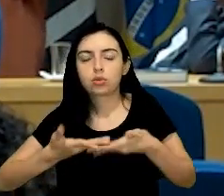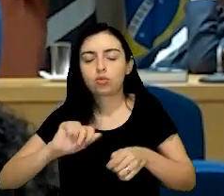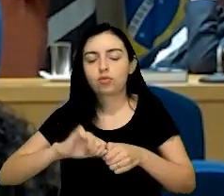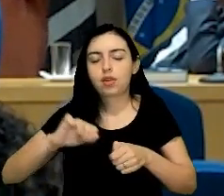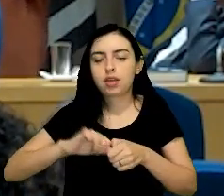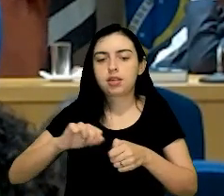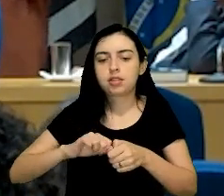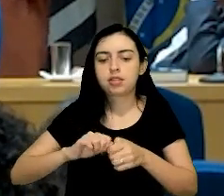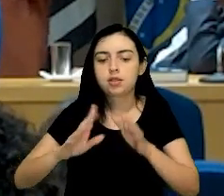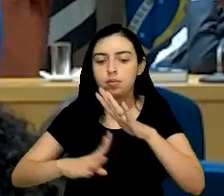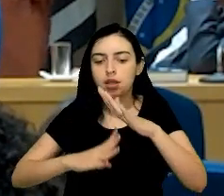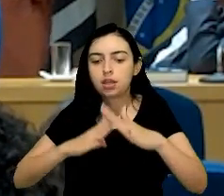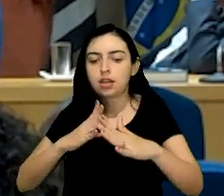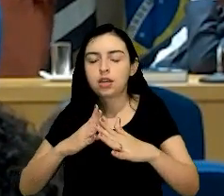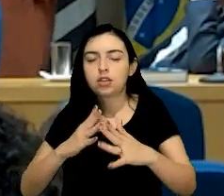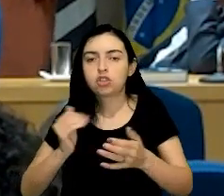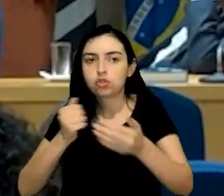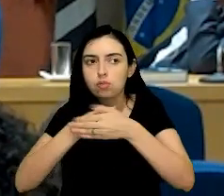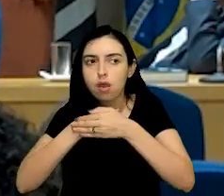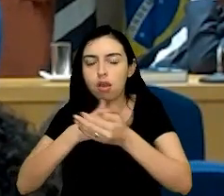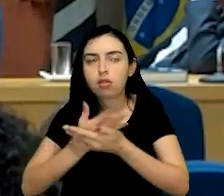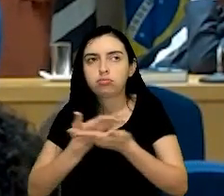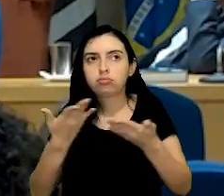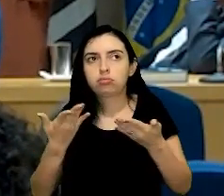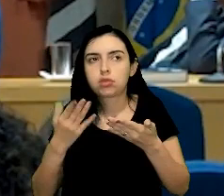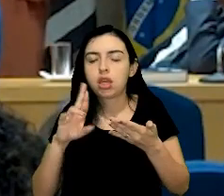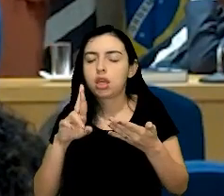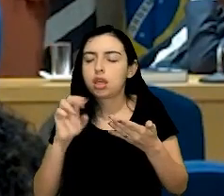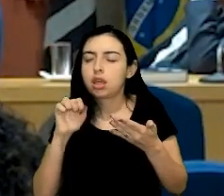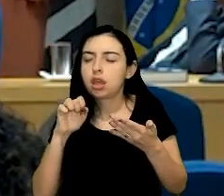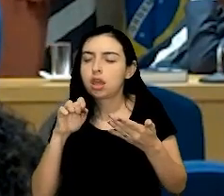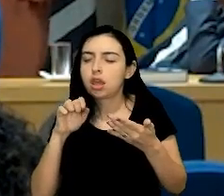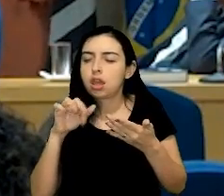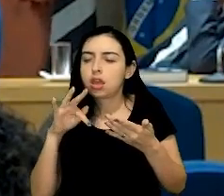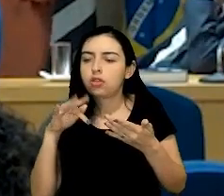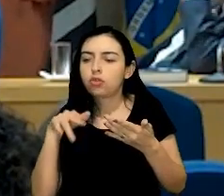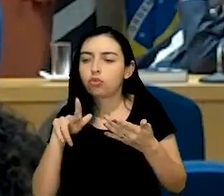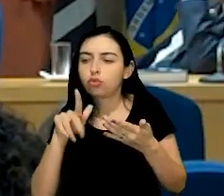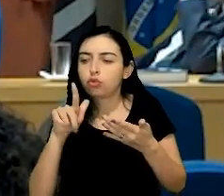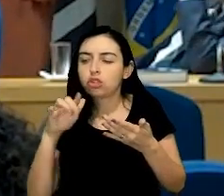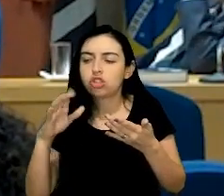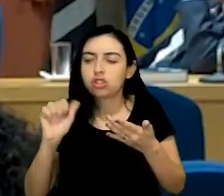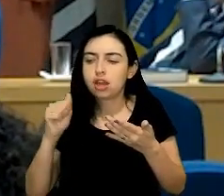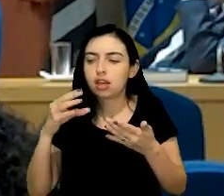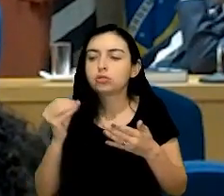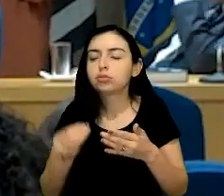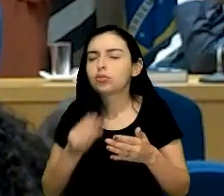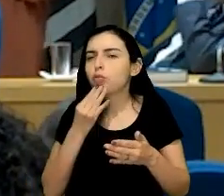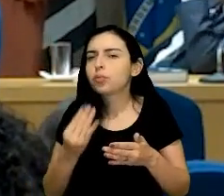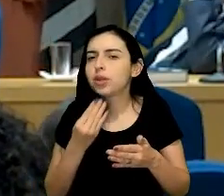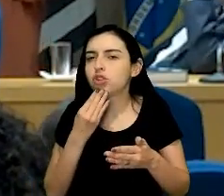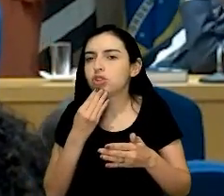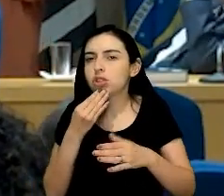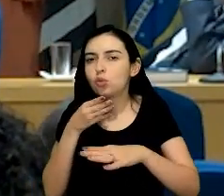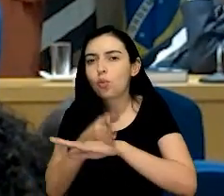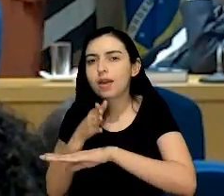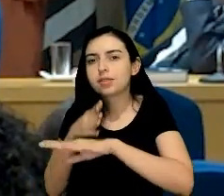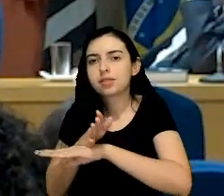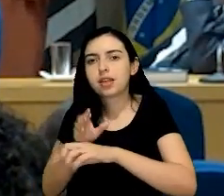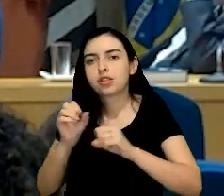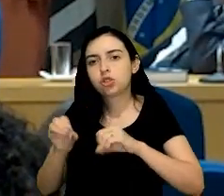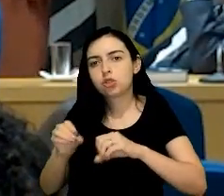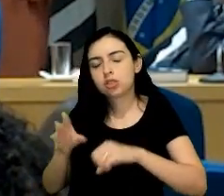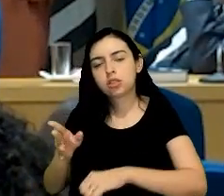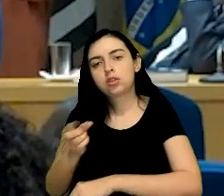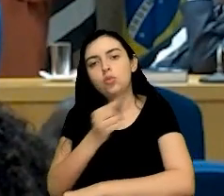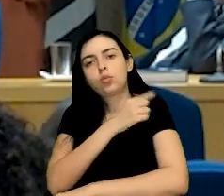refugiados, a demanda maior é o acesso ao ensino, tanto no fundamental, né,